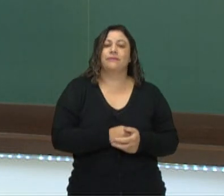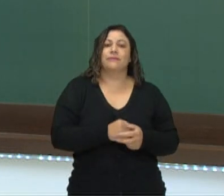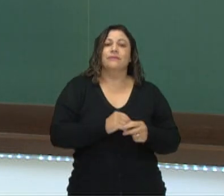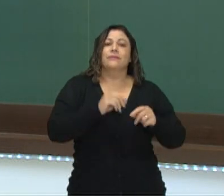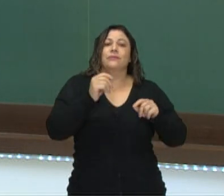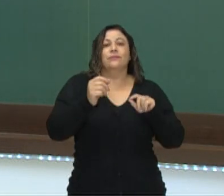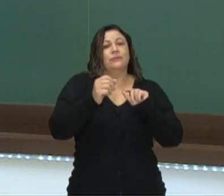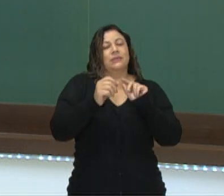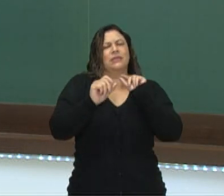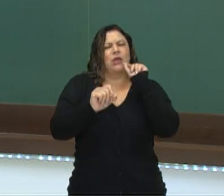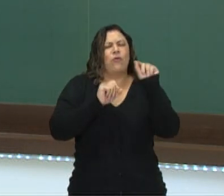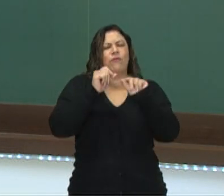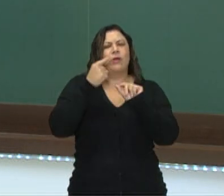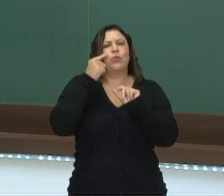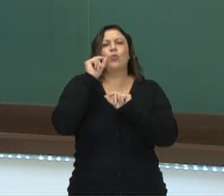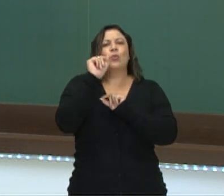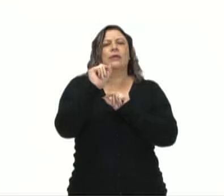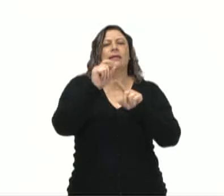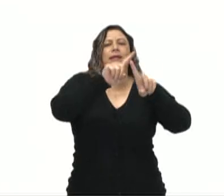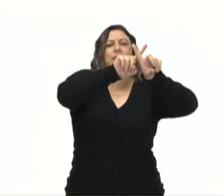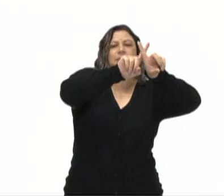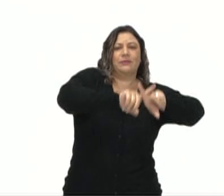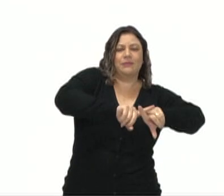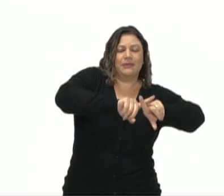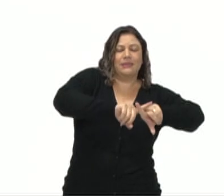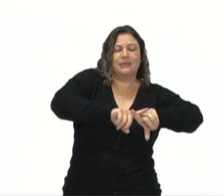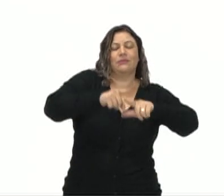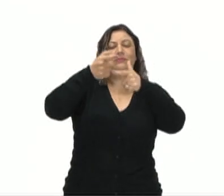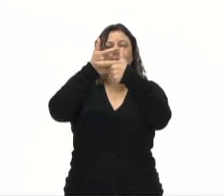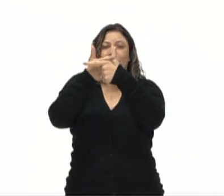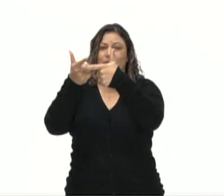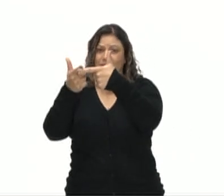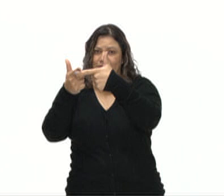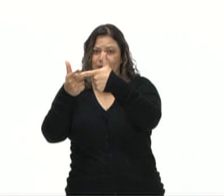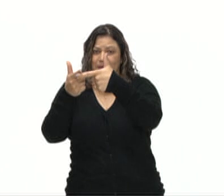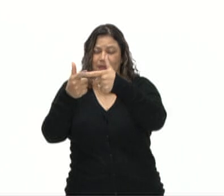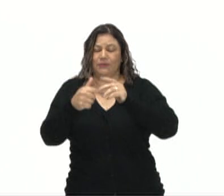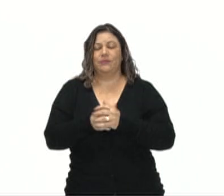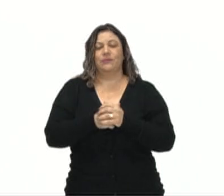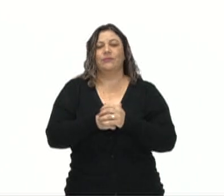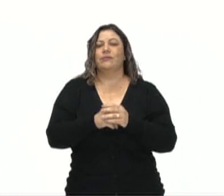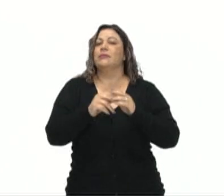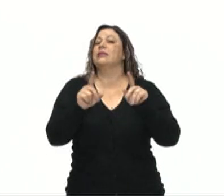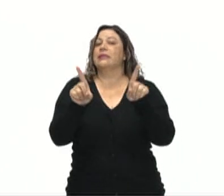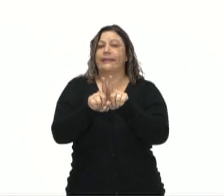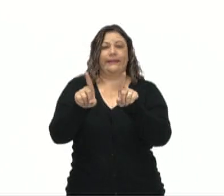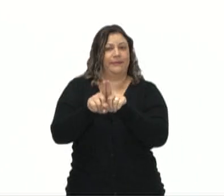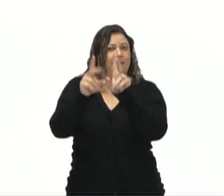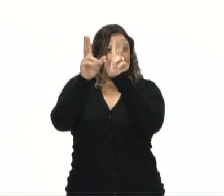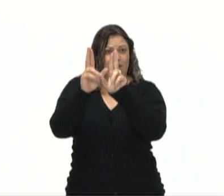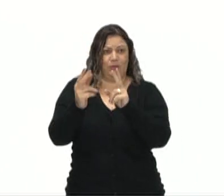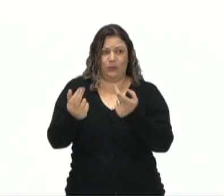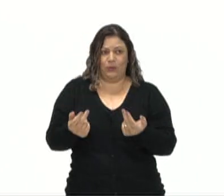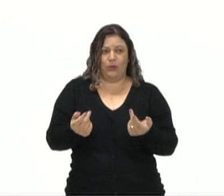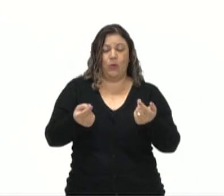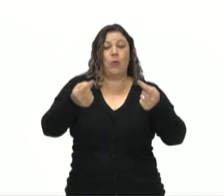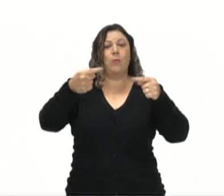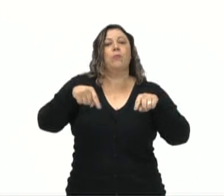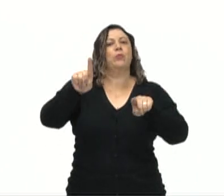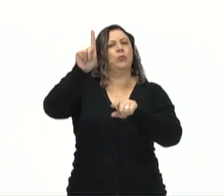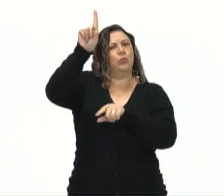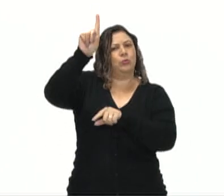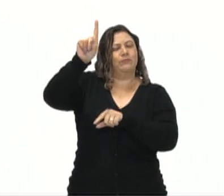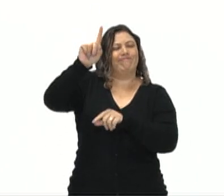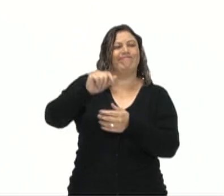operações básicas, né? Primeiro a multiplicação e a divisão, na ordem que elas aparecem também. E por último, por fim, né, na